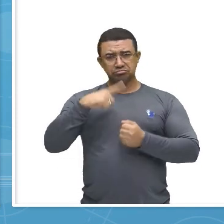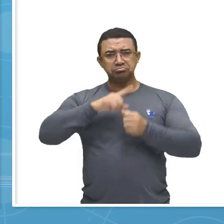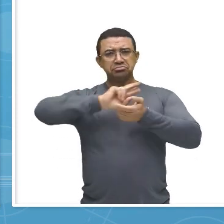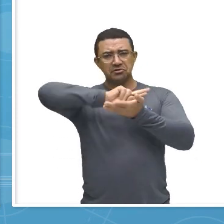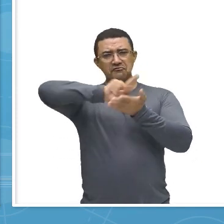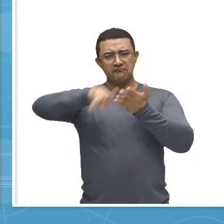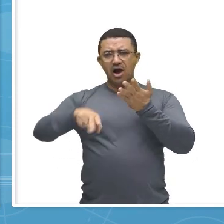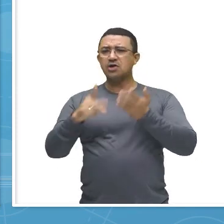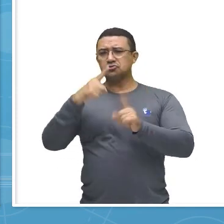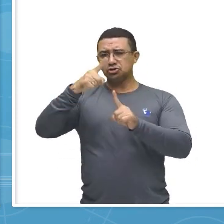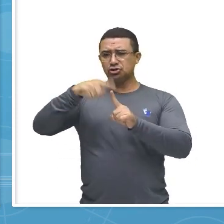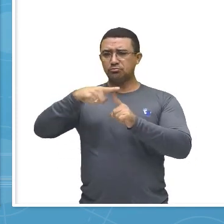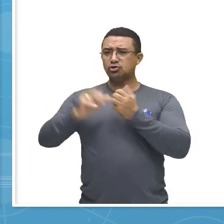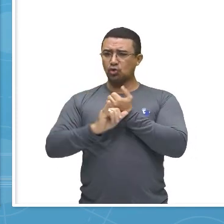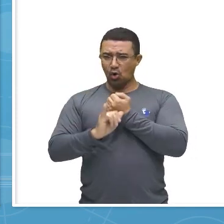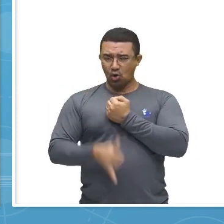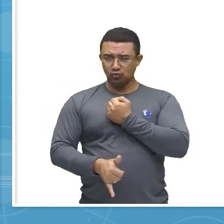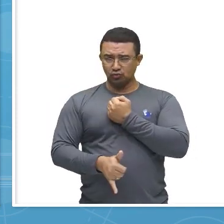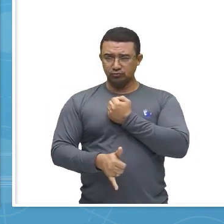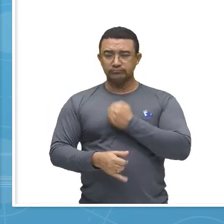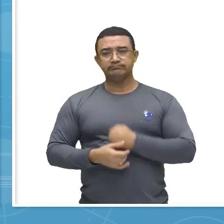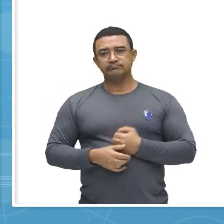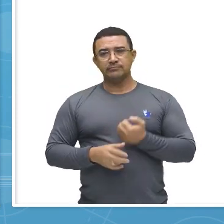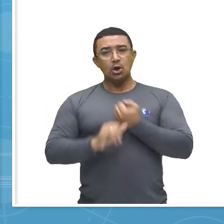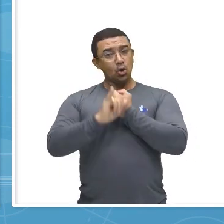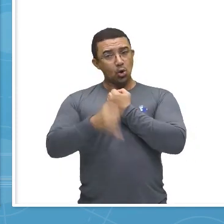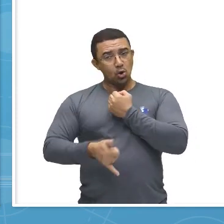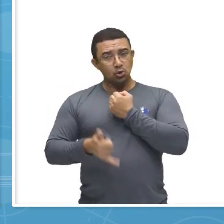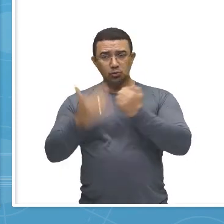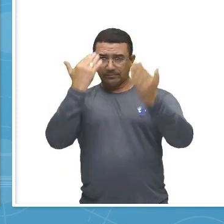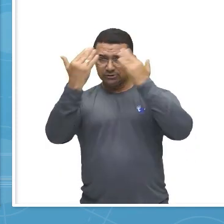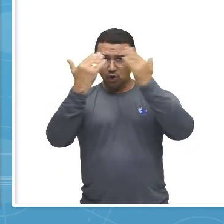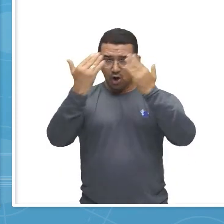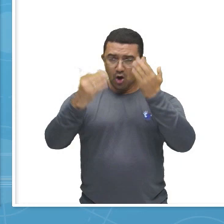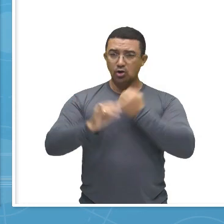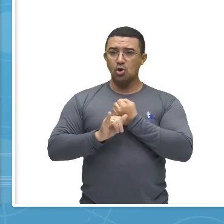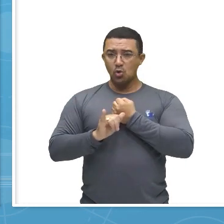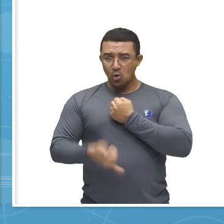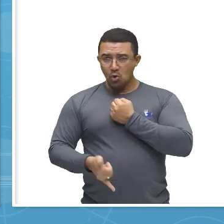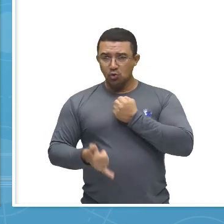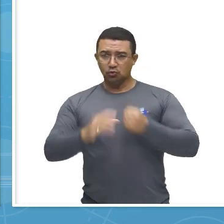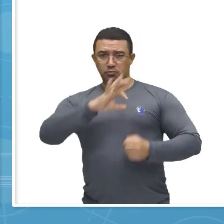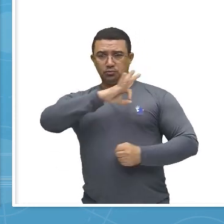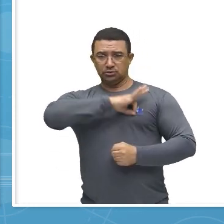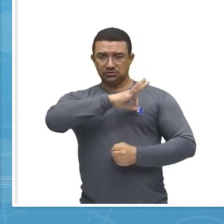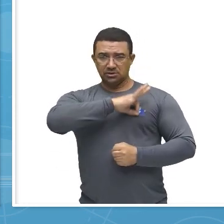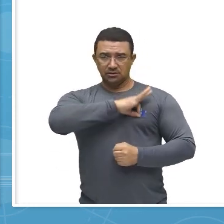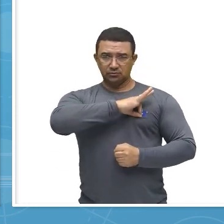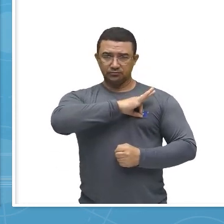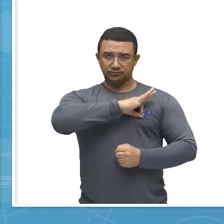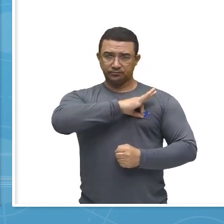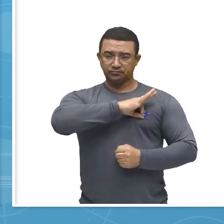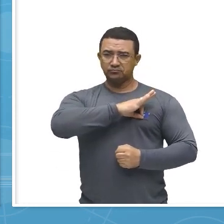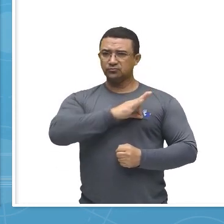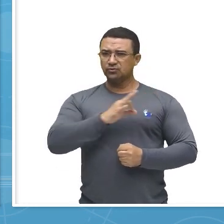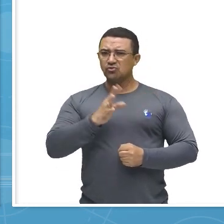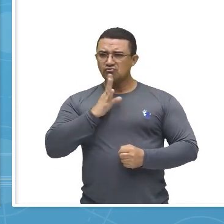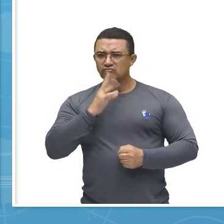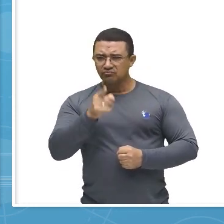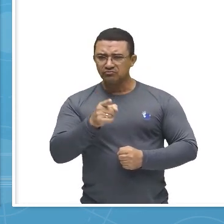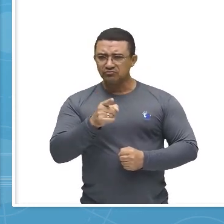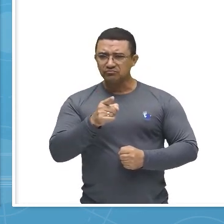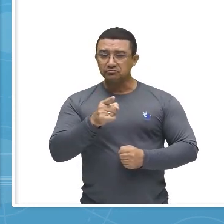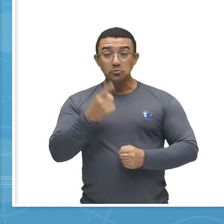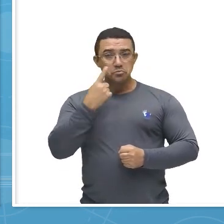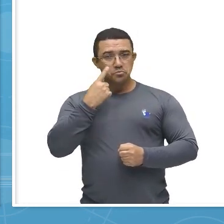tipos de conto, Contos psicológicos, contos policiais. Você conhece? Não conhece? Vamos conhecer